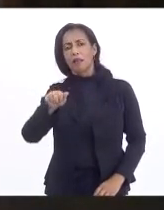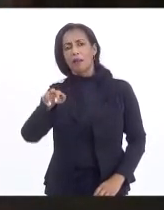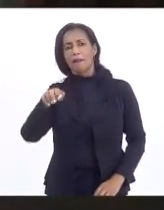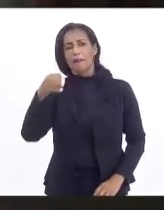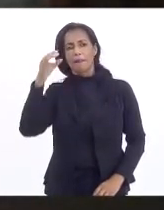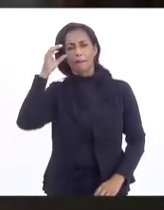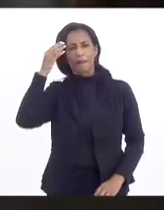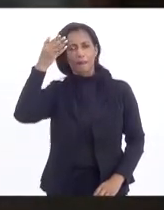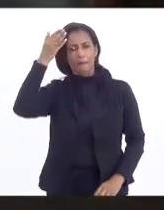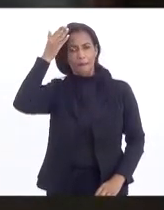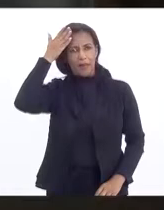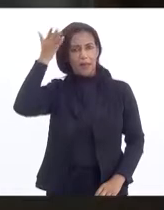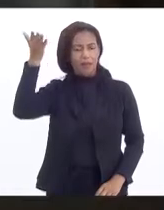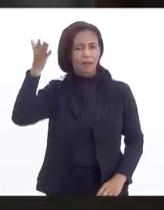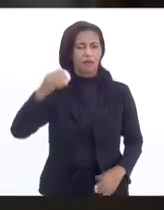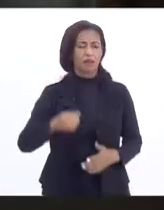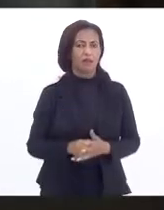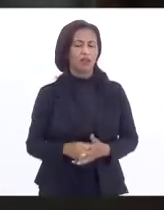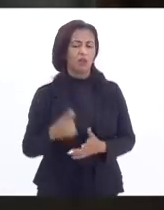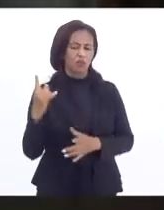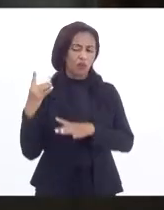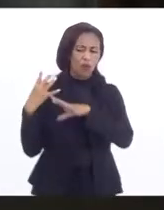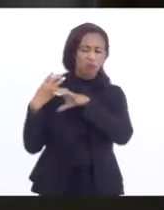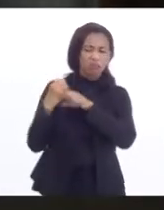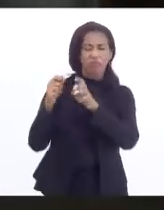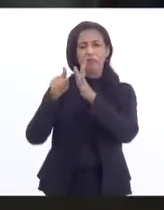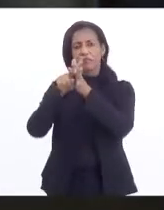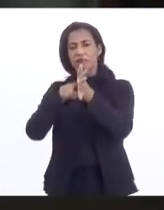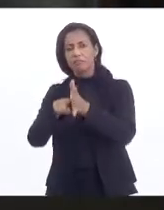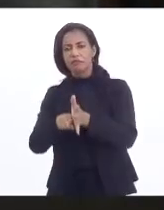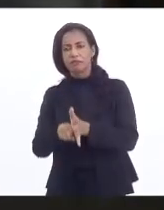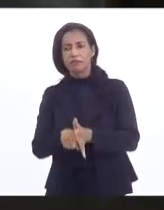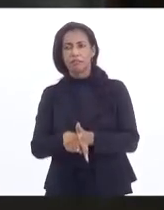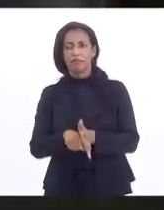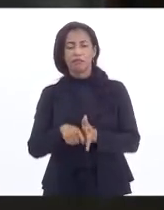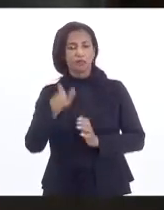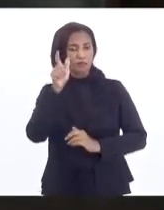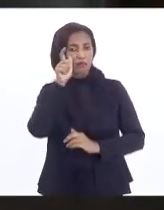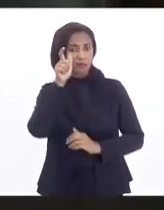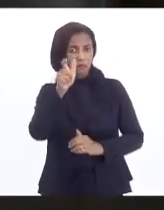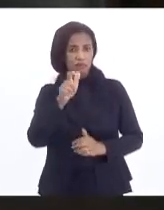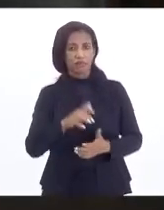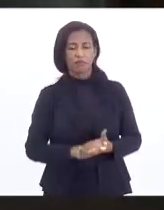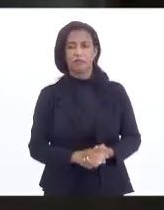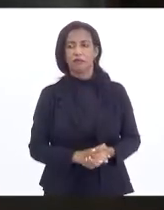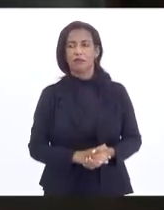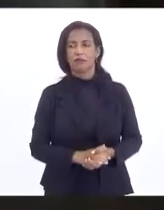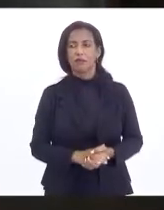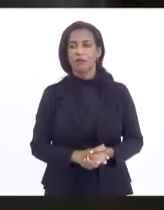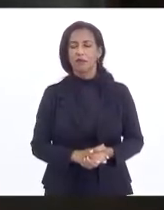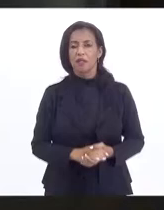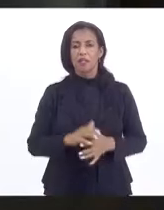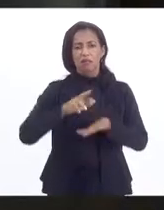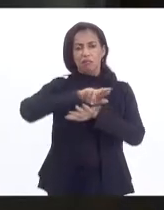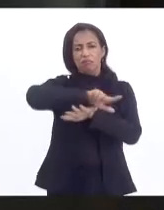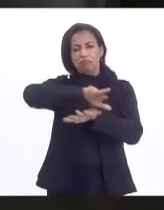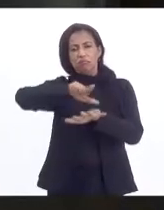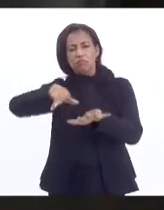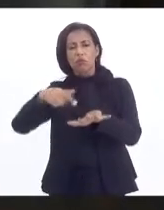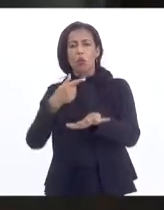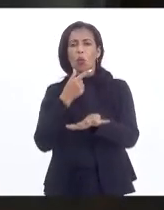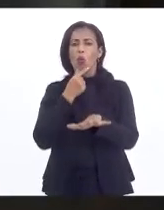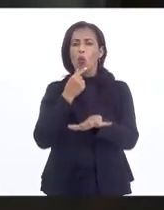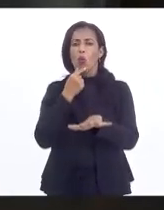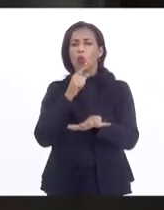um projeto, um levantamento, uma pesquisa muito interessante, que vários homens